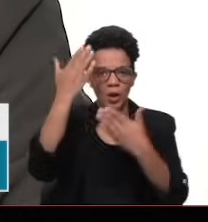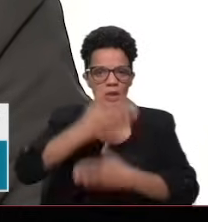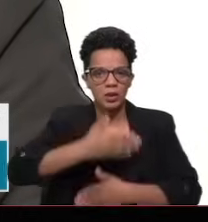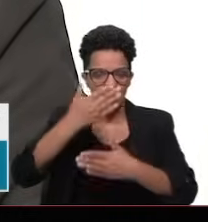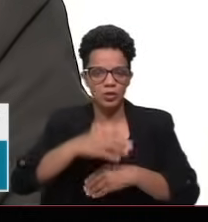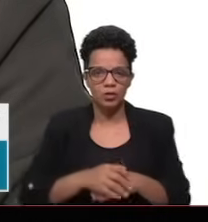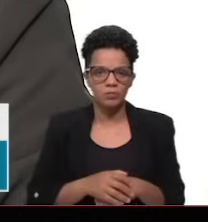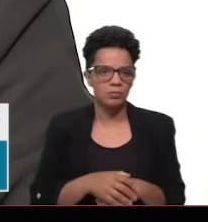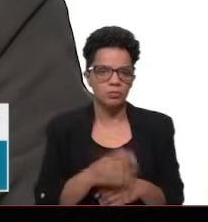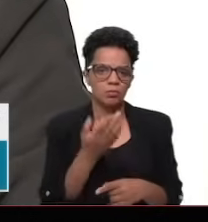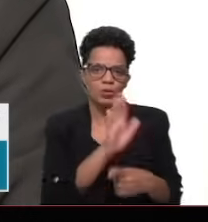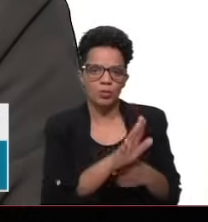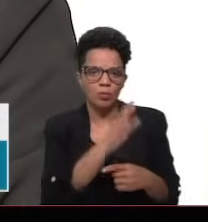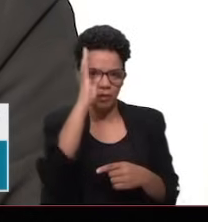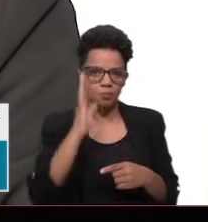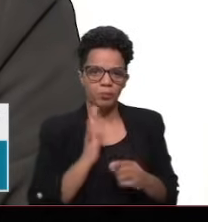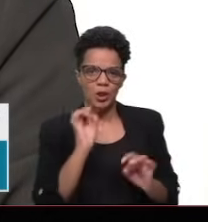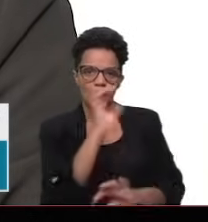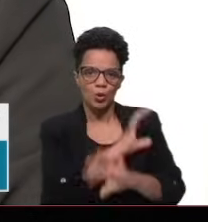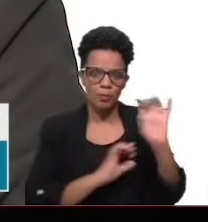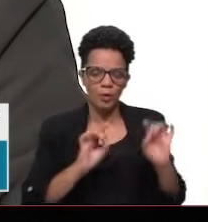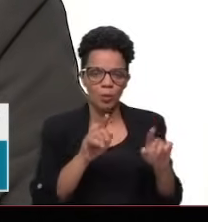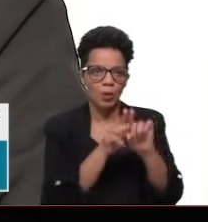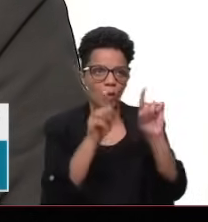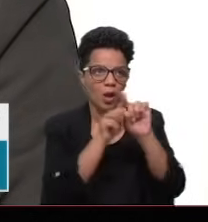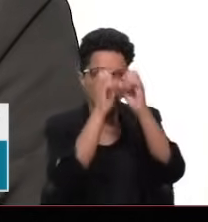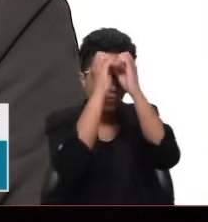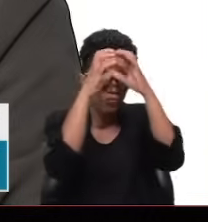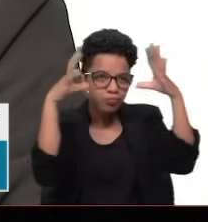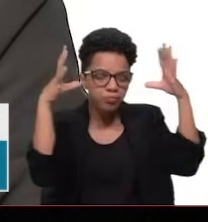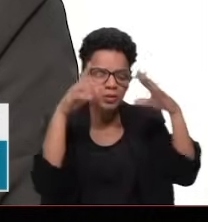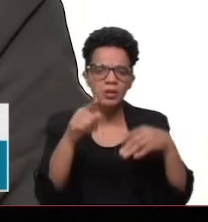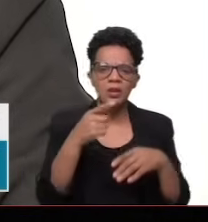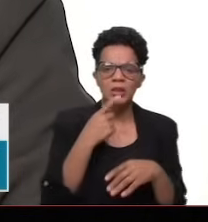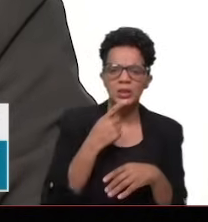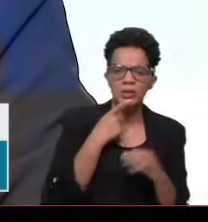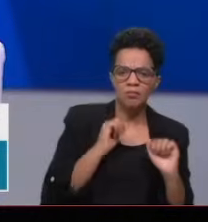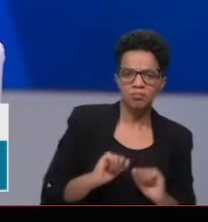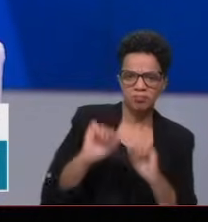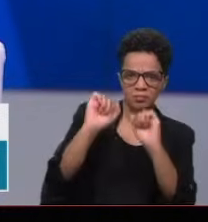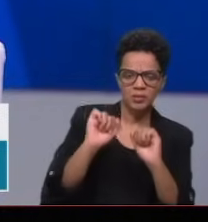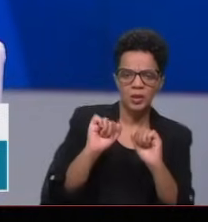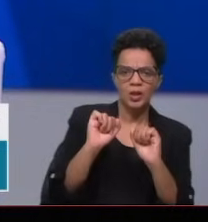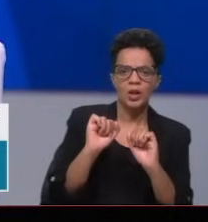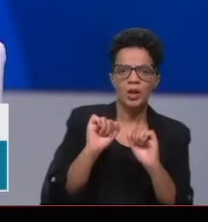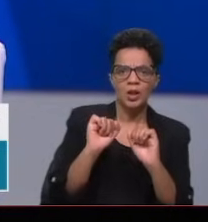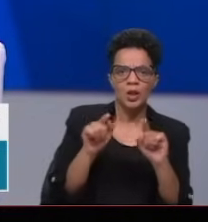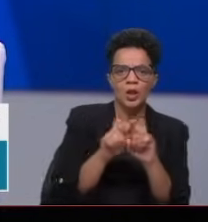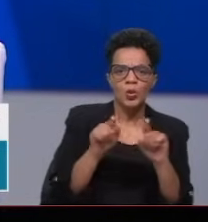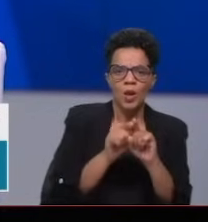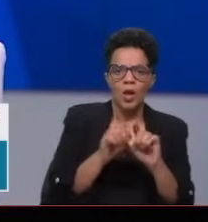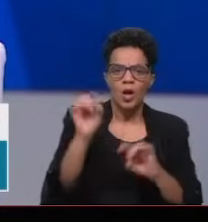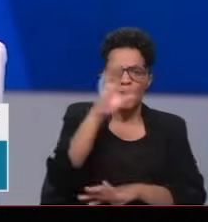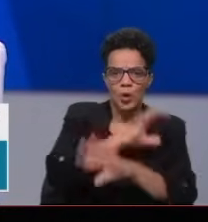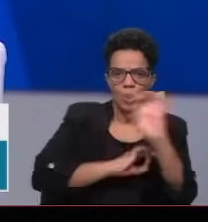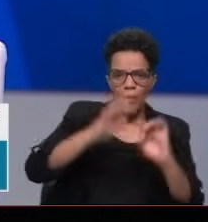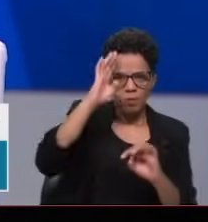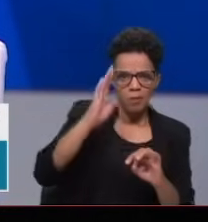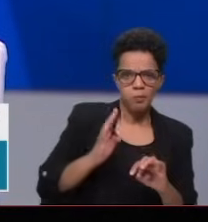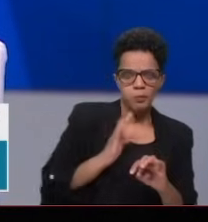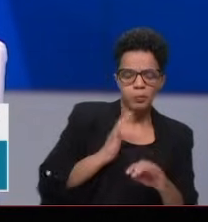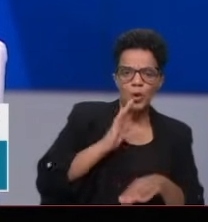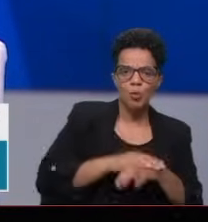exército europeu que acho que é algo que neste momento é algo utópico e por isso nós recus à hipótese do exército europeu por uma razão de operacionalidade no imediato ou porque não